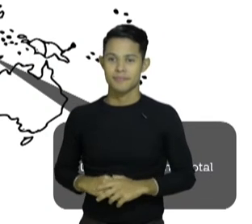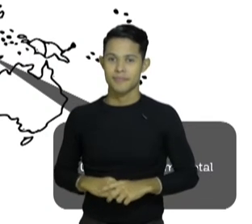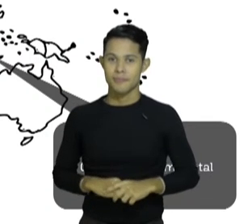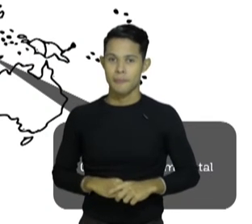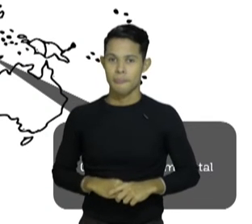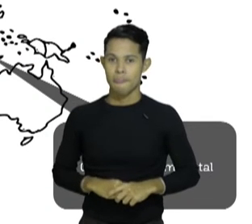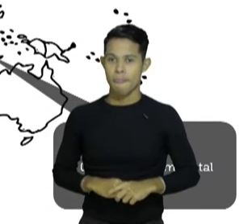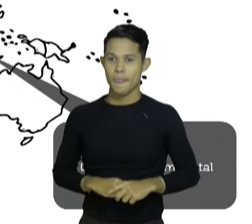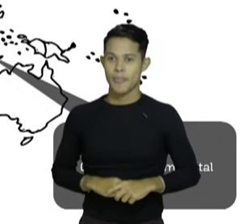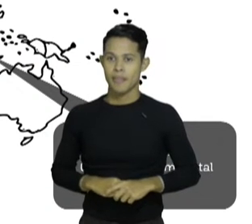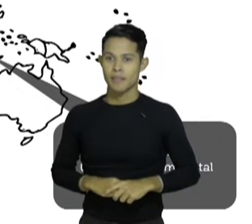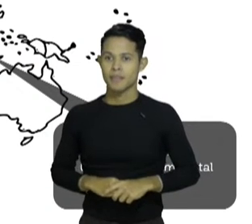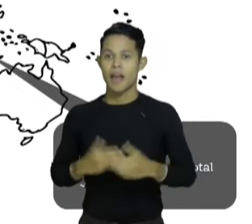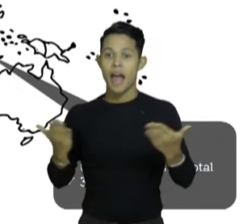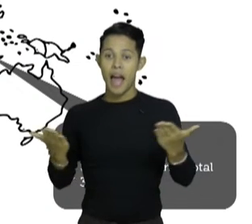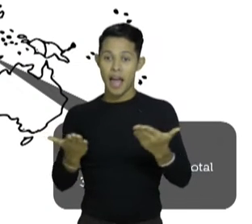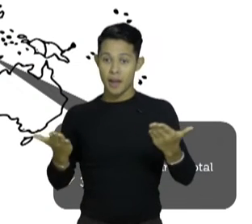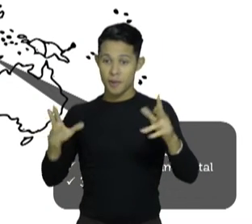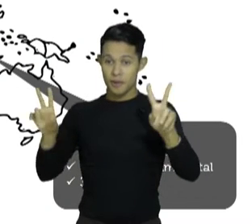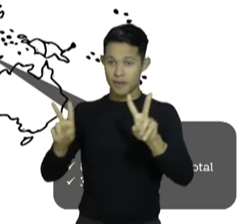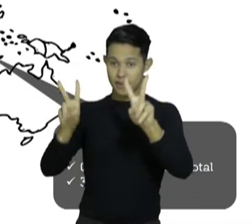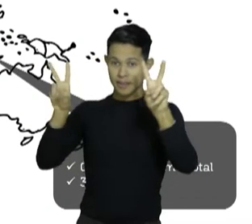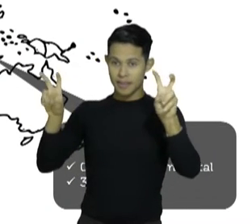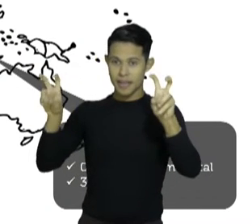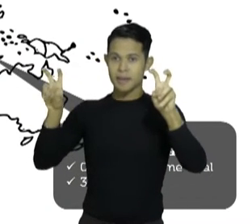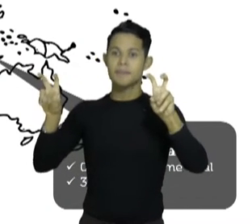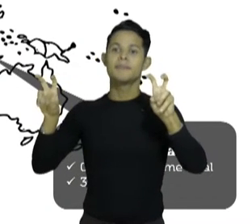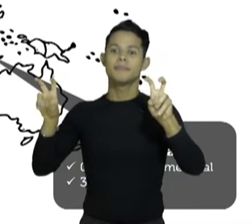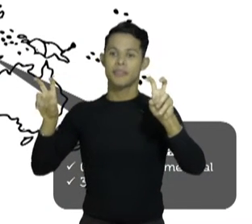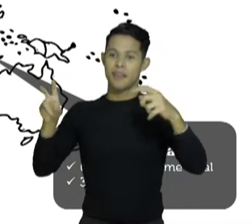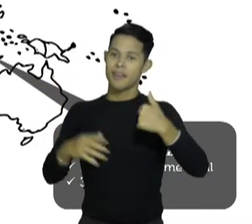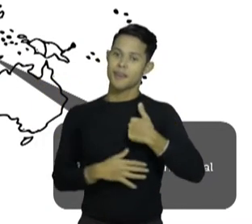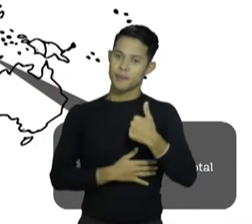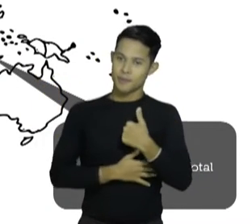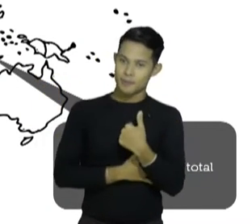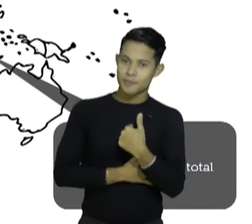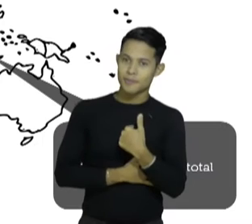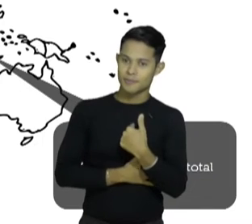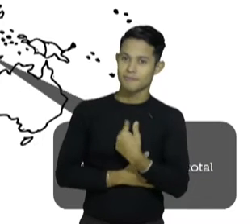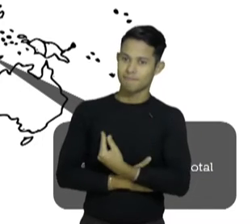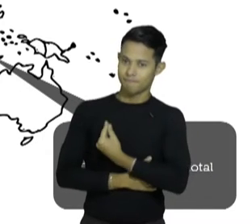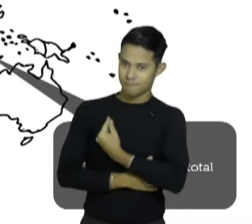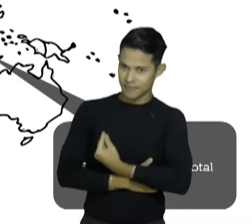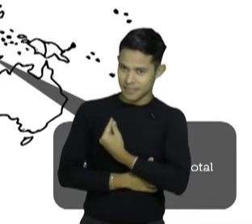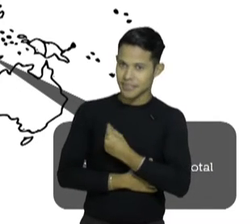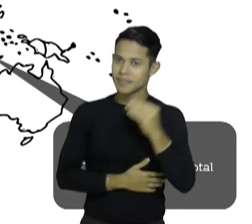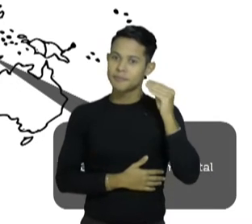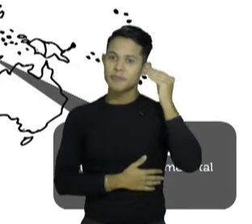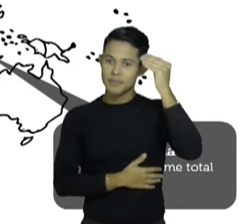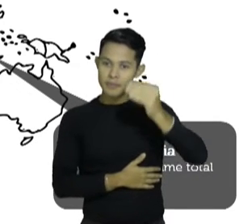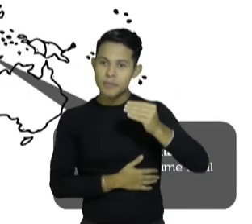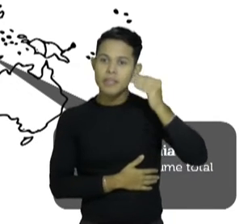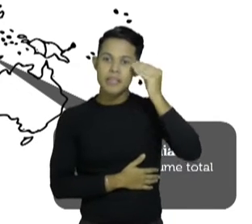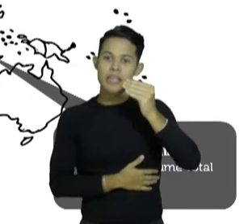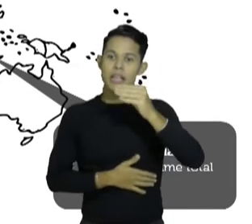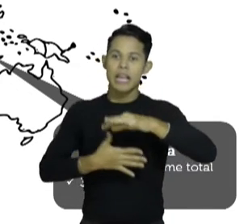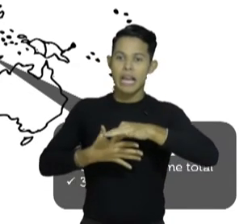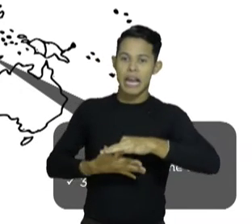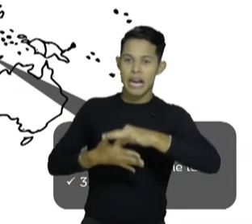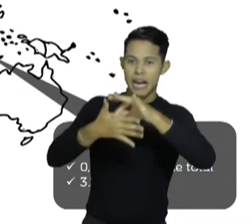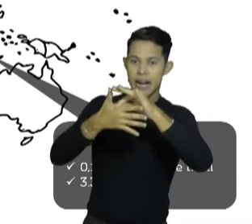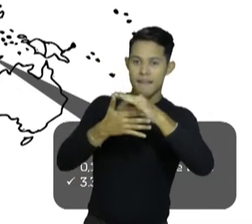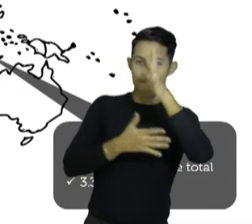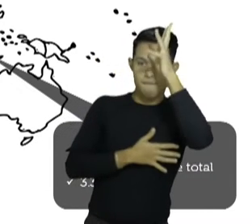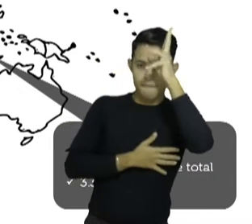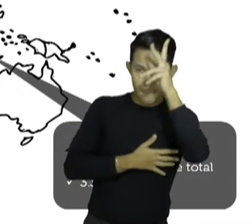n eu vou falar um pouquinho agora do setor que eu vivencio né carne de frango carne suínos que